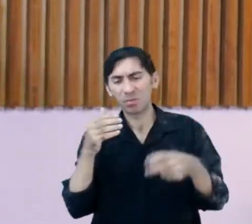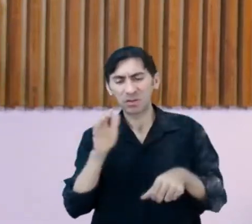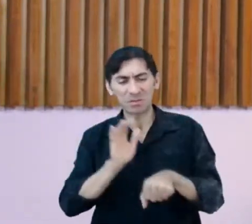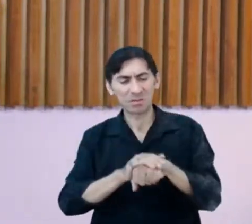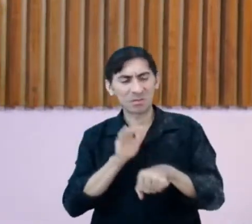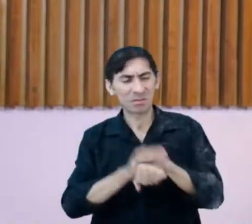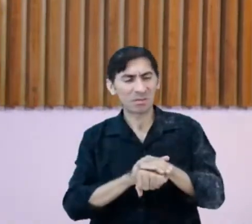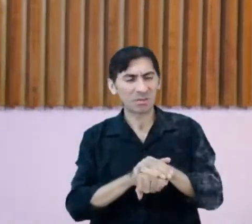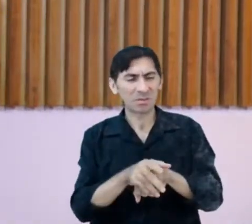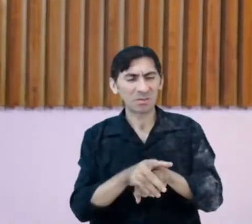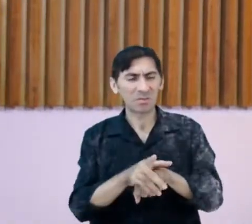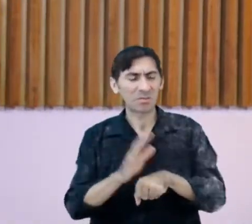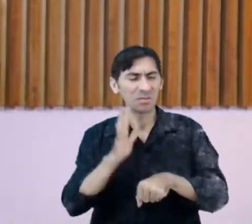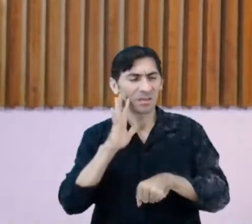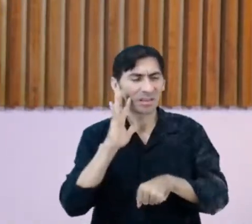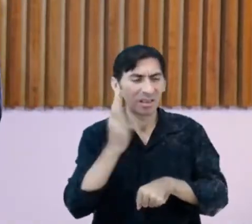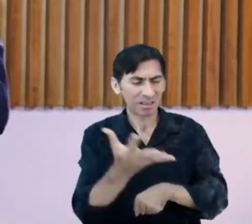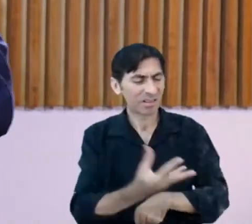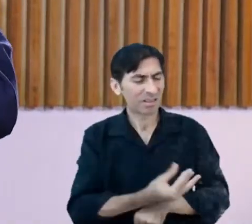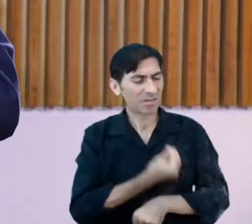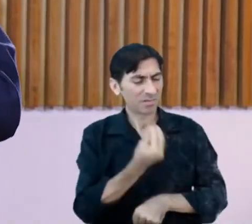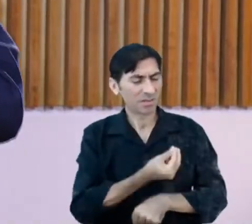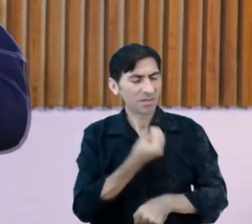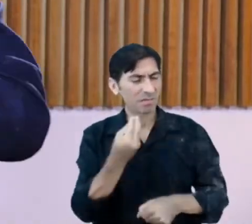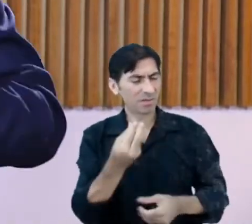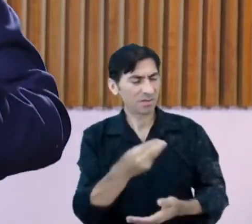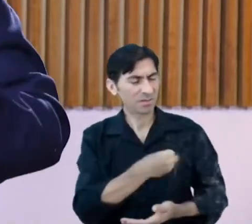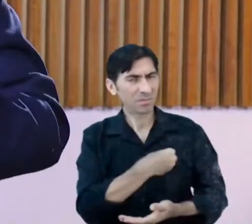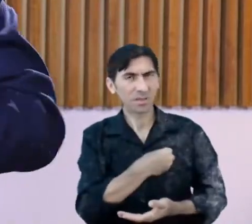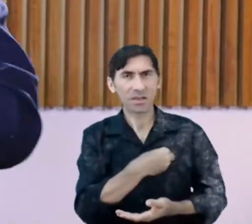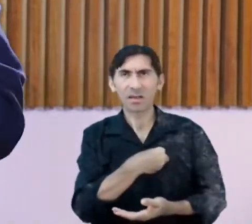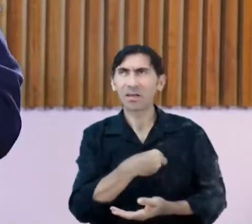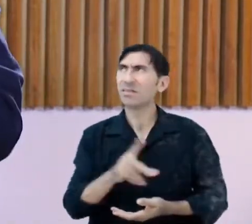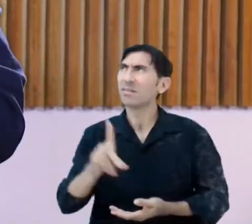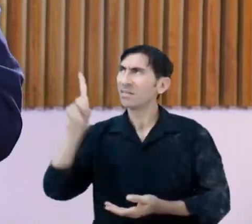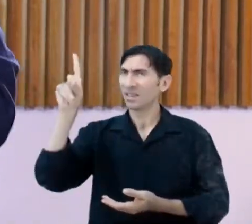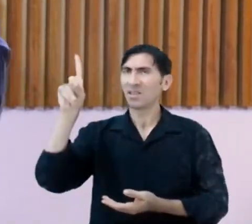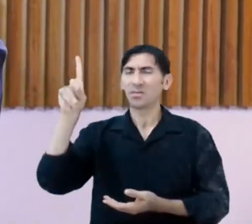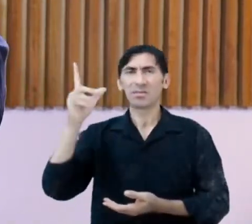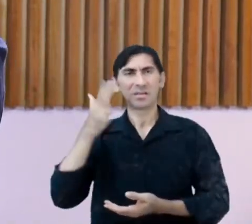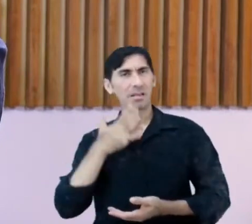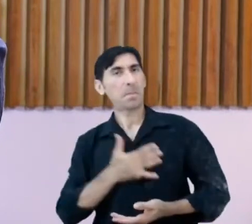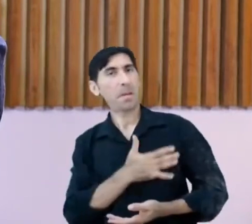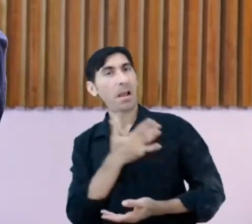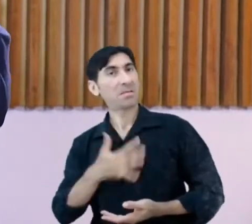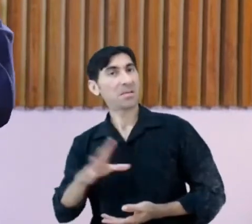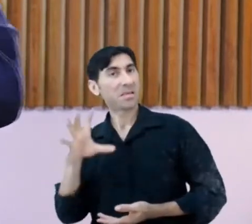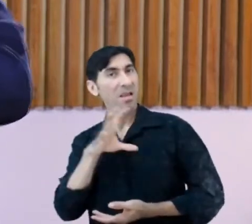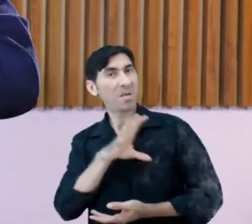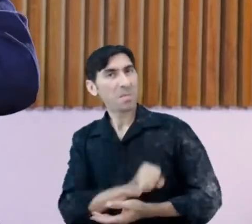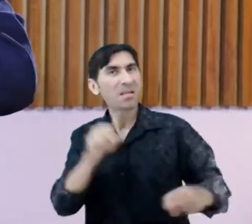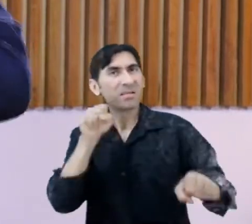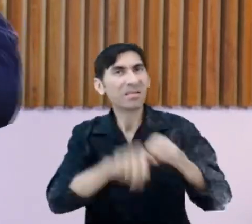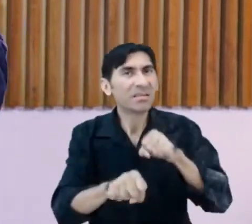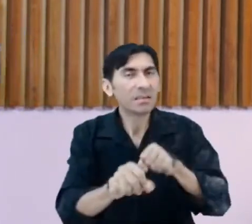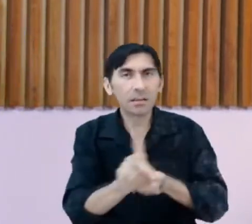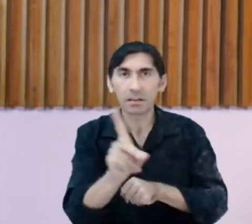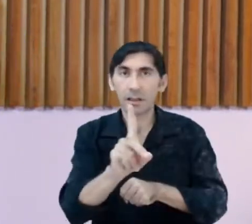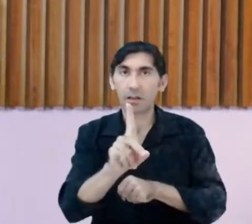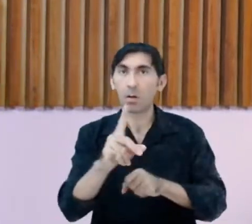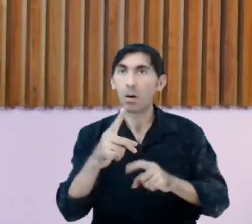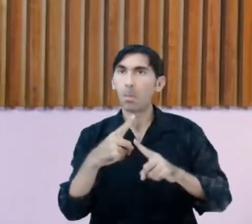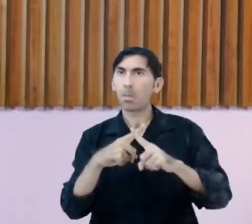no pecado, Deus não tem prazer em destruir ninguém. Ele vem destruir o pecado. Mas se eu